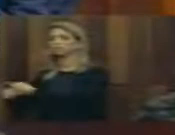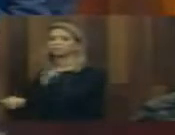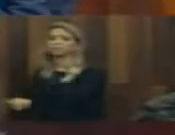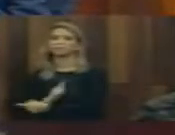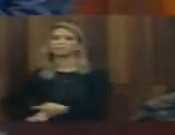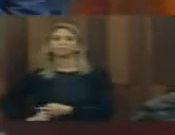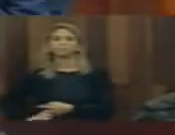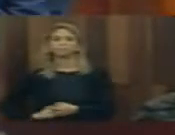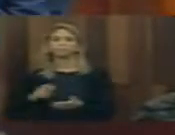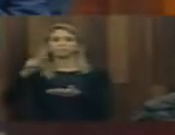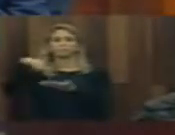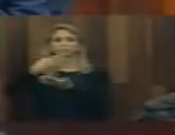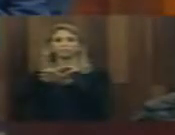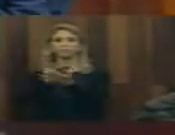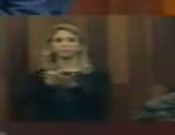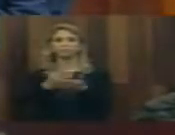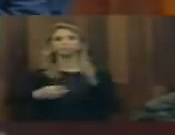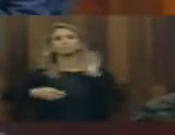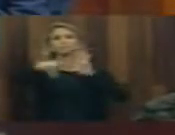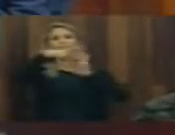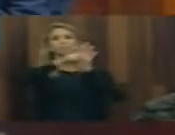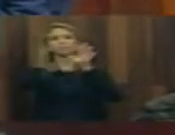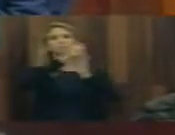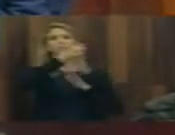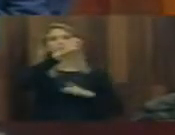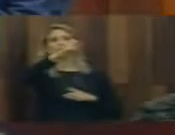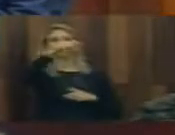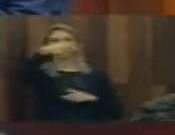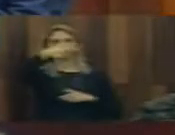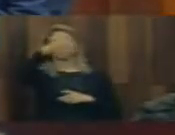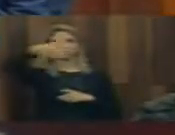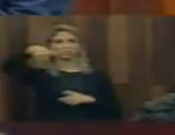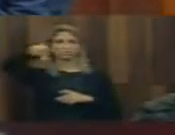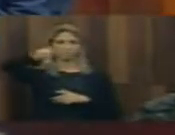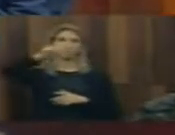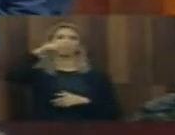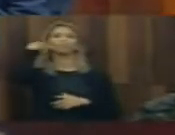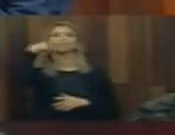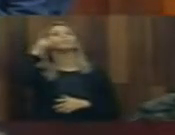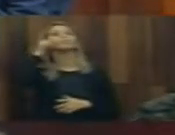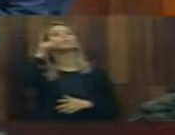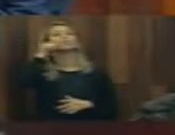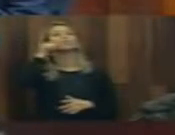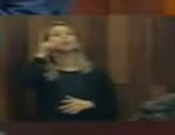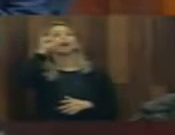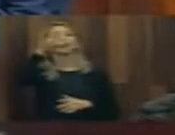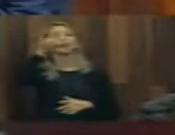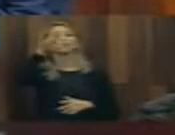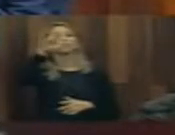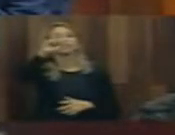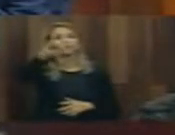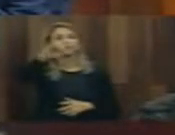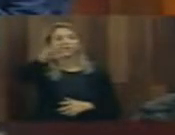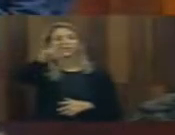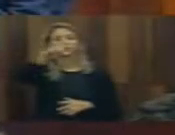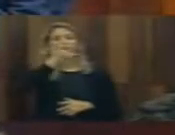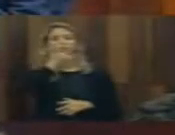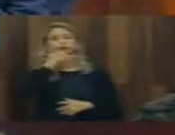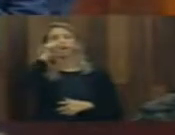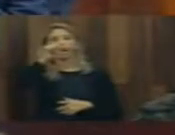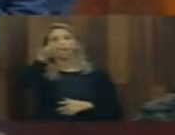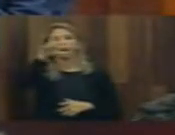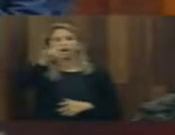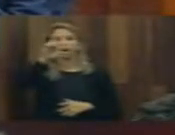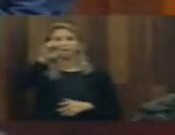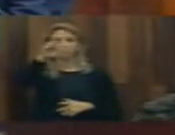Públicas. Projeto de lei 157/19, promovente vereadora Adeí Novaes, inclui no calendário oficial de eventos